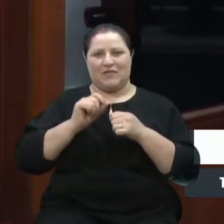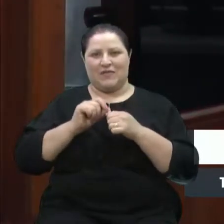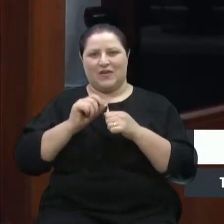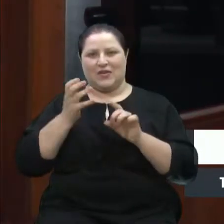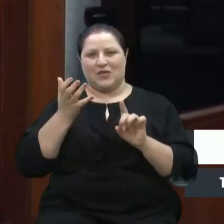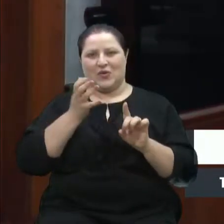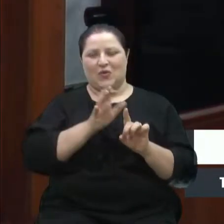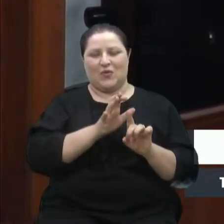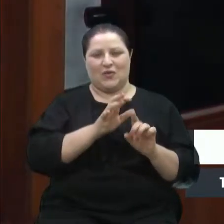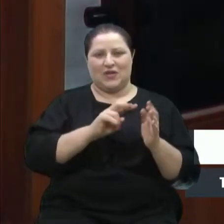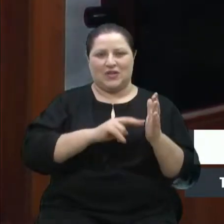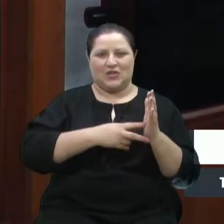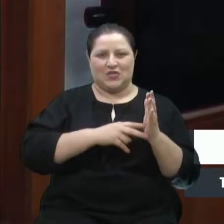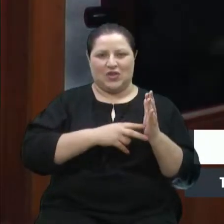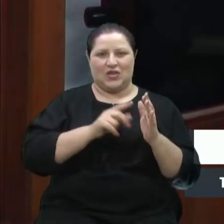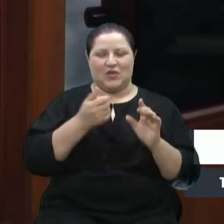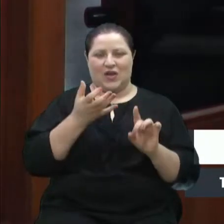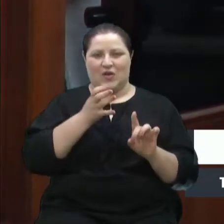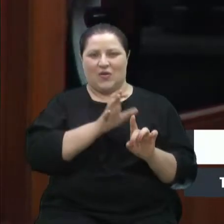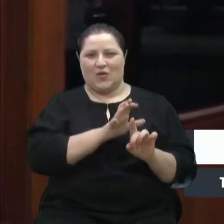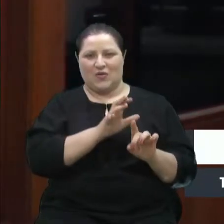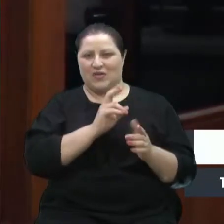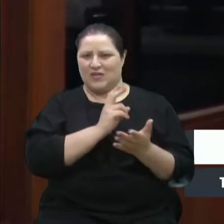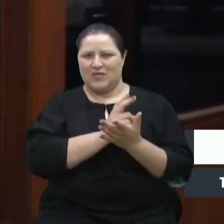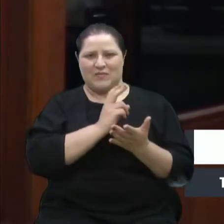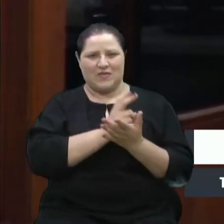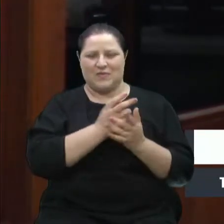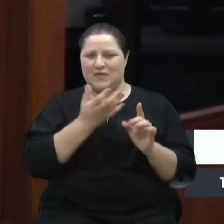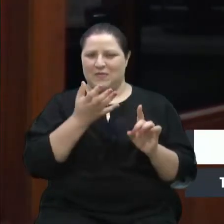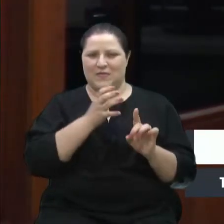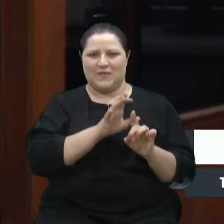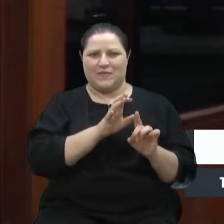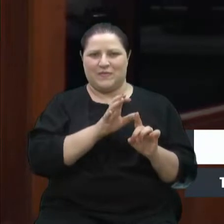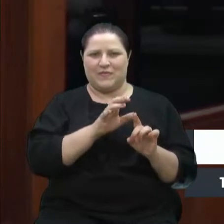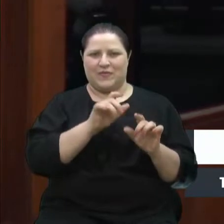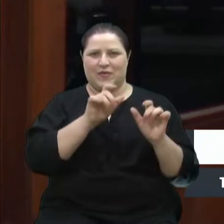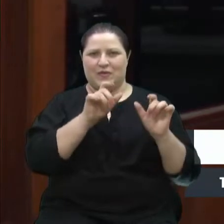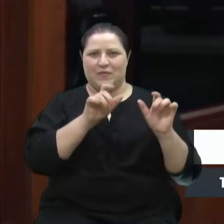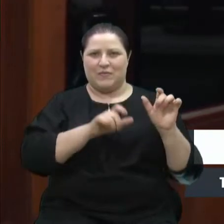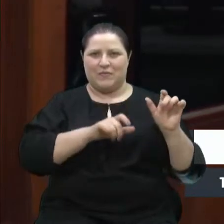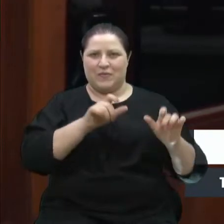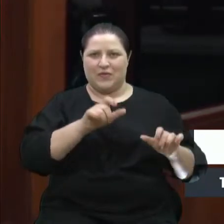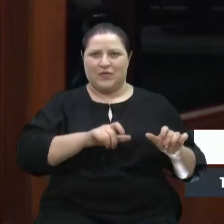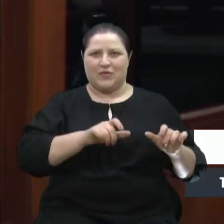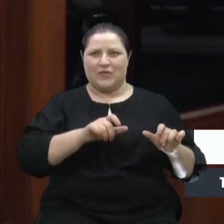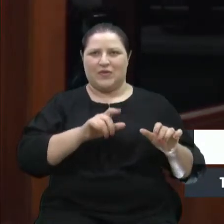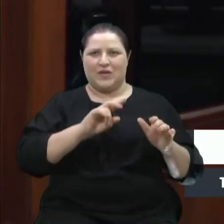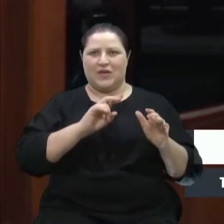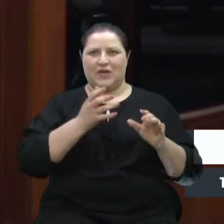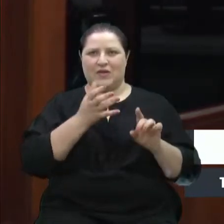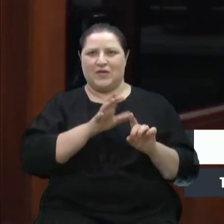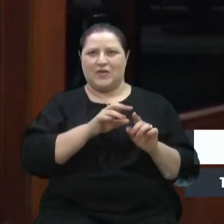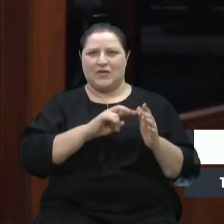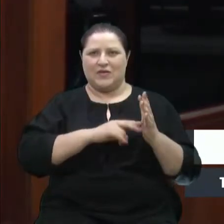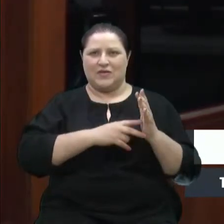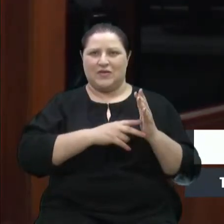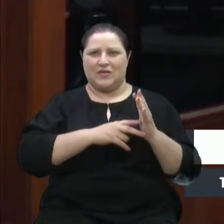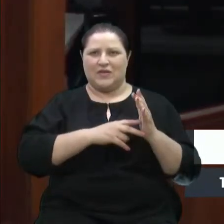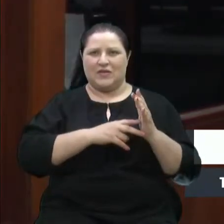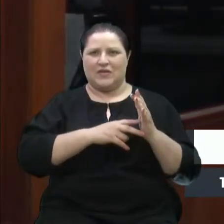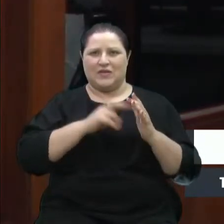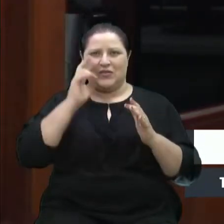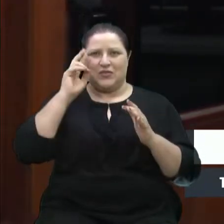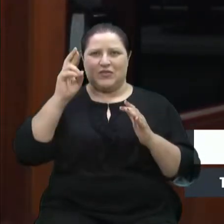Caxias do Sul São ataques reiterados a profetados atacar o sindicato dos dirigentes do sindicais